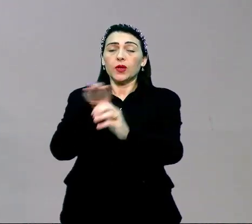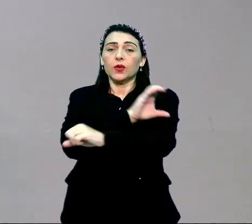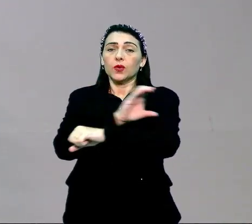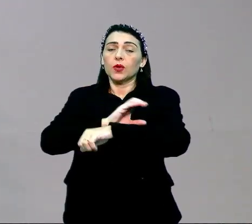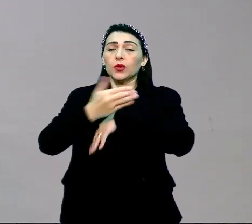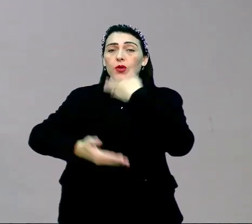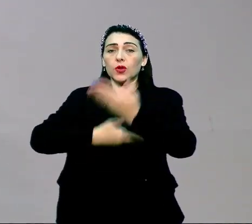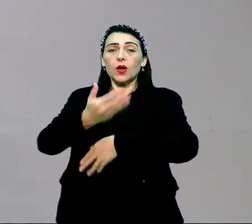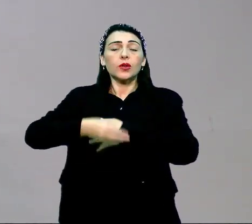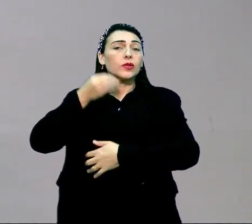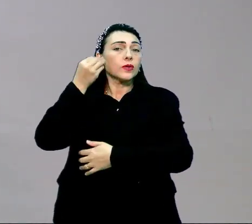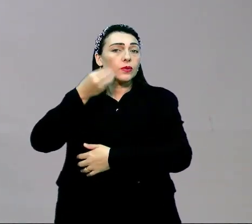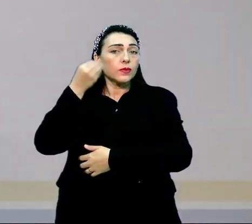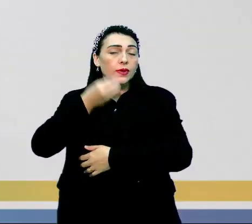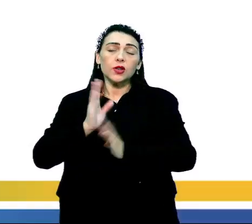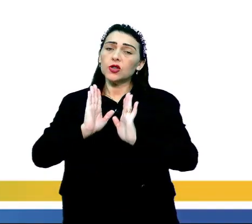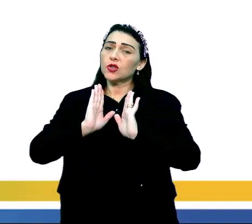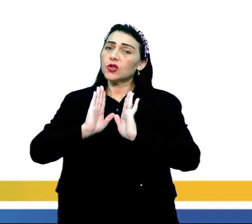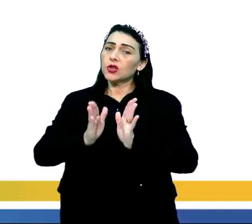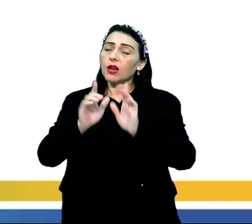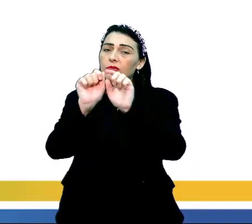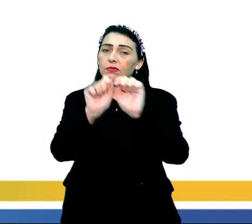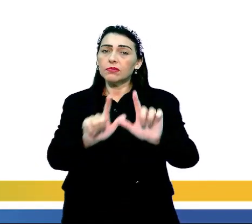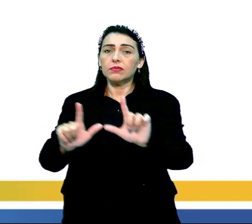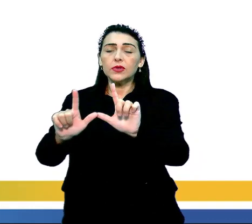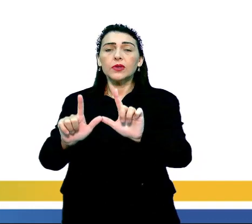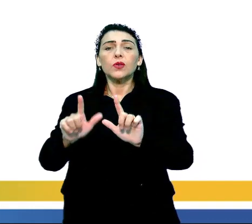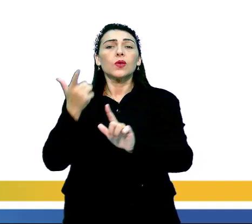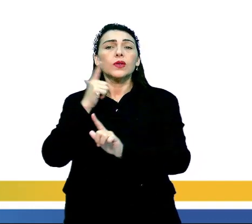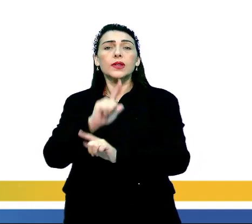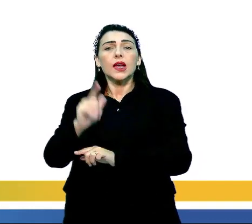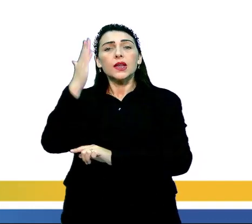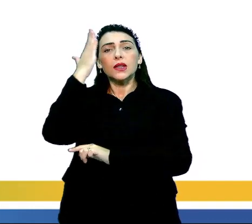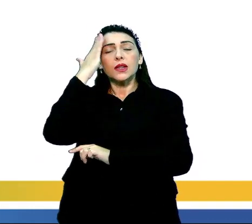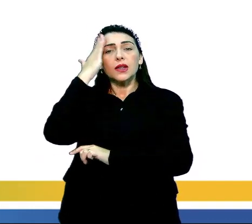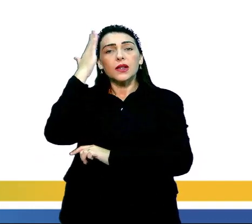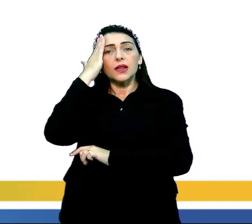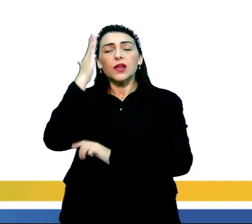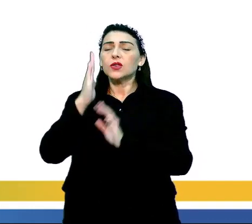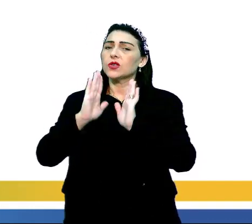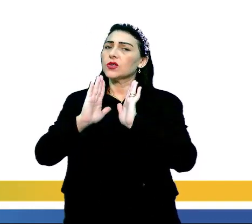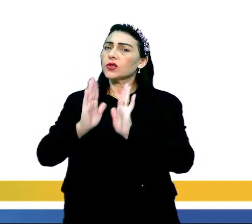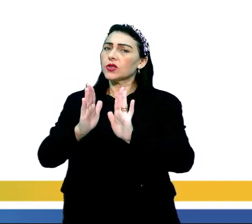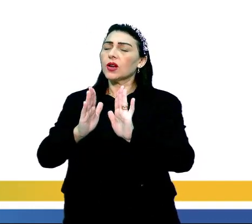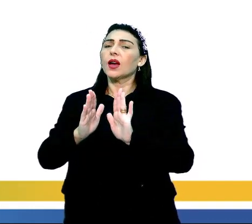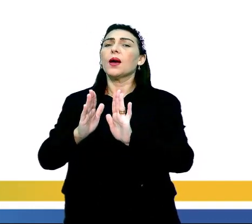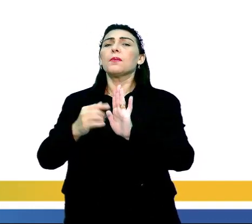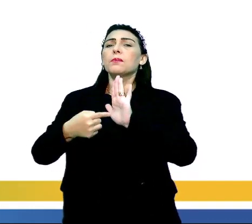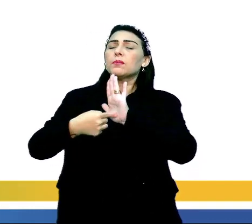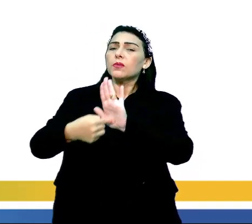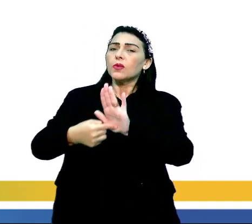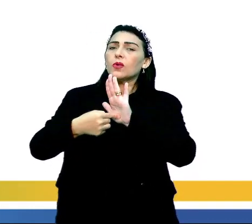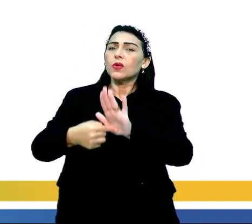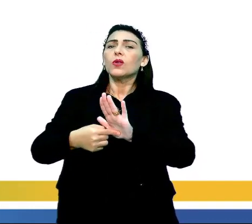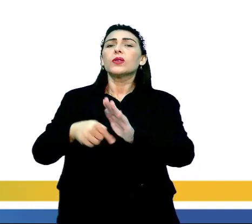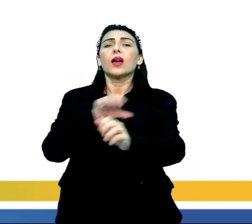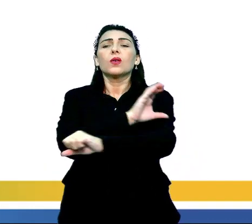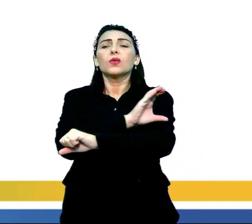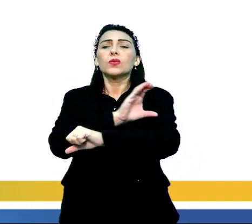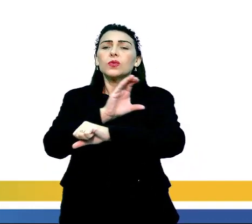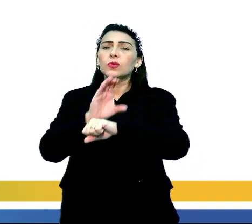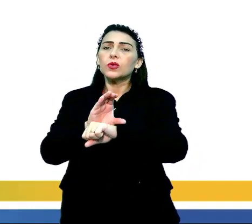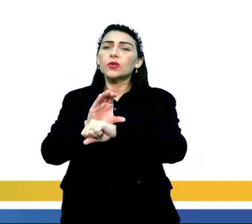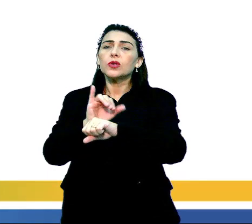dessa troca de experiência. Vamos já direto para a tela, porque aqui a gente consegue compreender que a gente já abarcou o aspecto da cultura